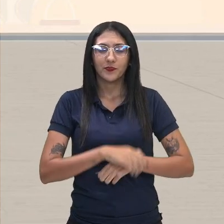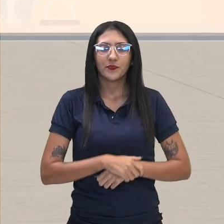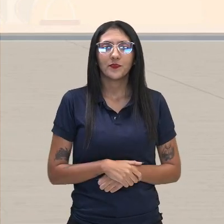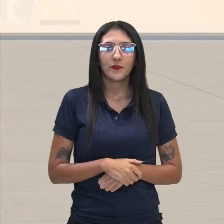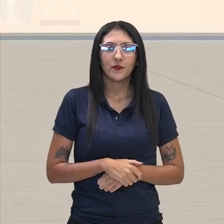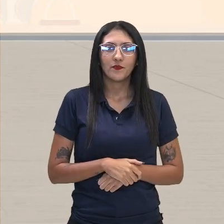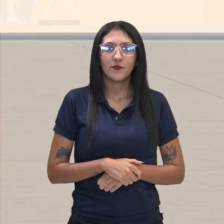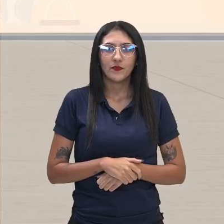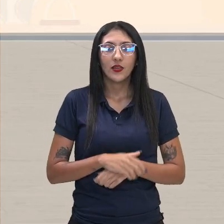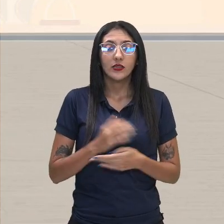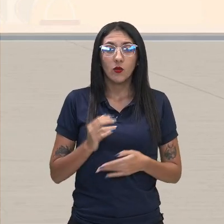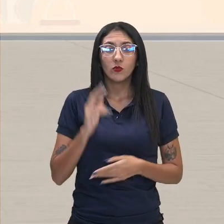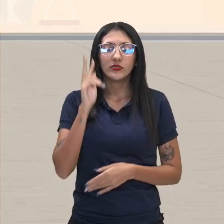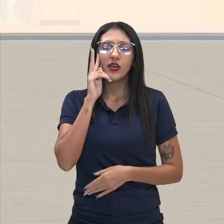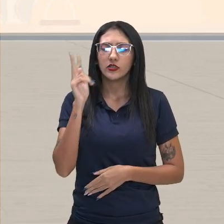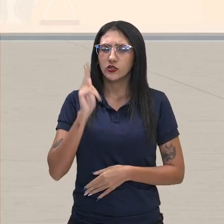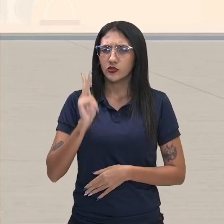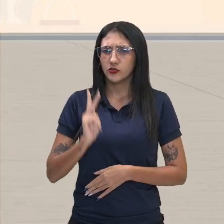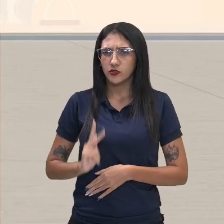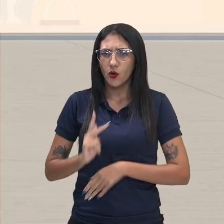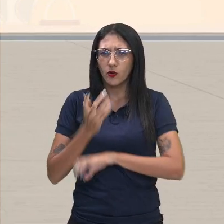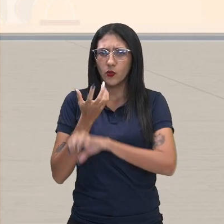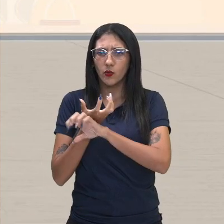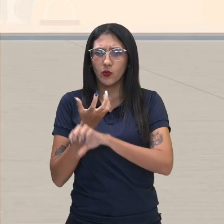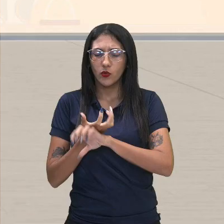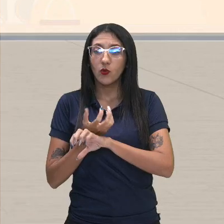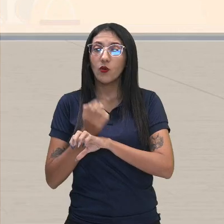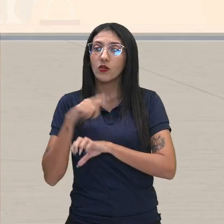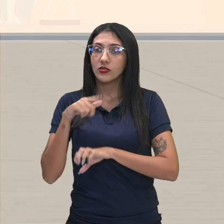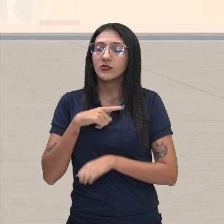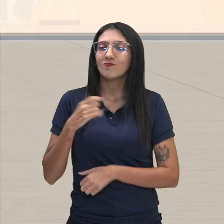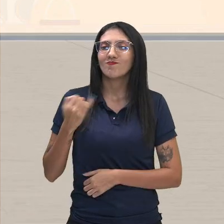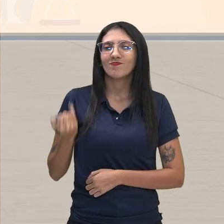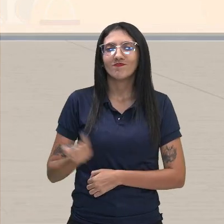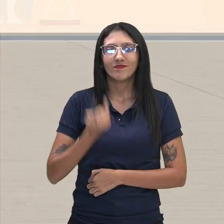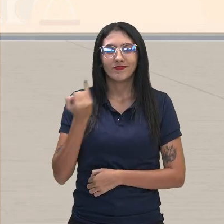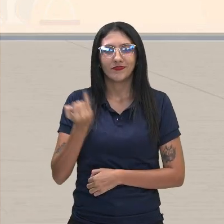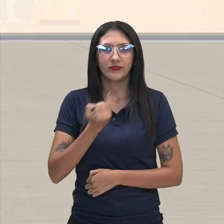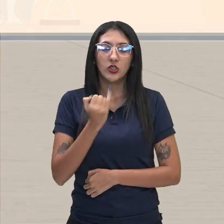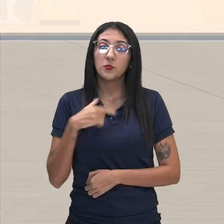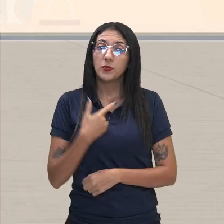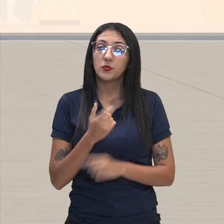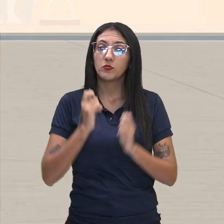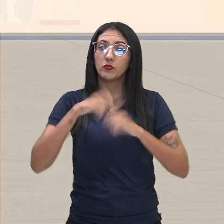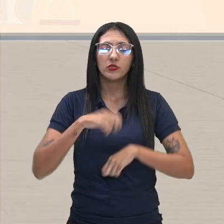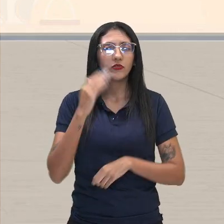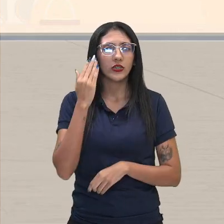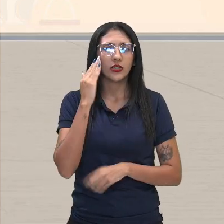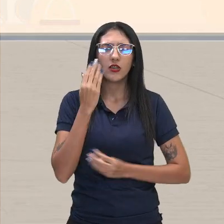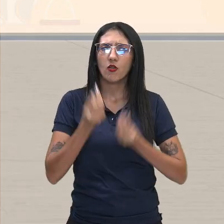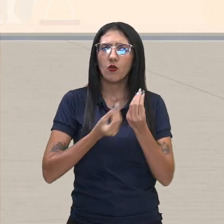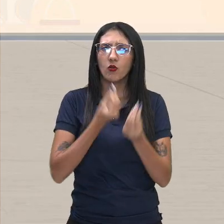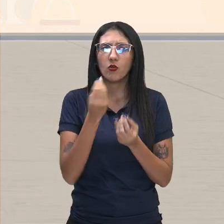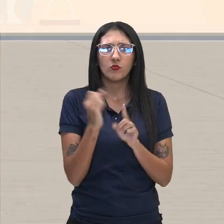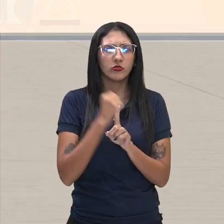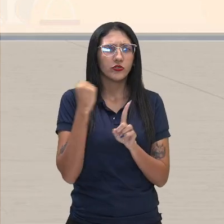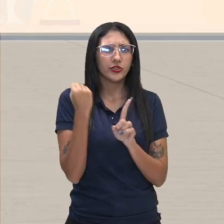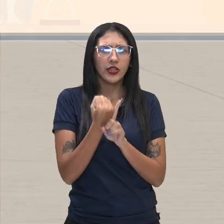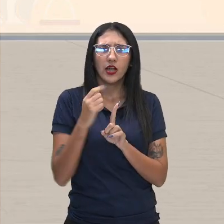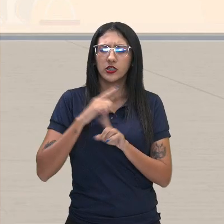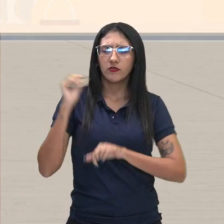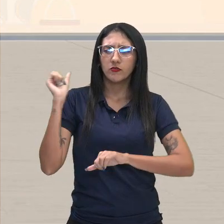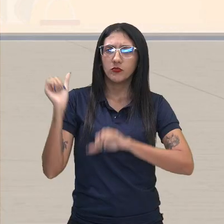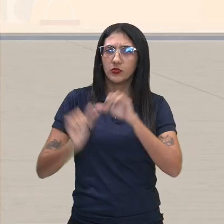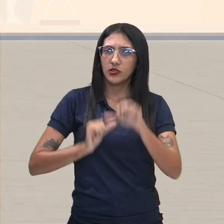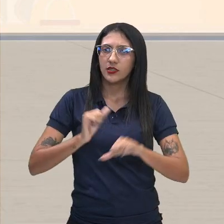Na história, o tempo ele é essencial para entender como as sociedades se transformam. Então, para